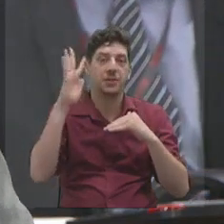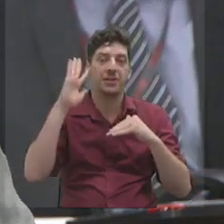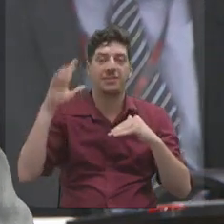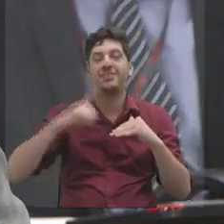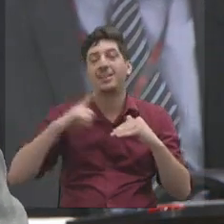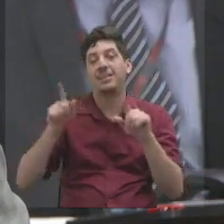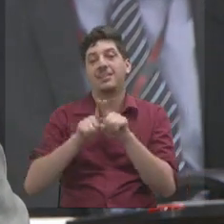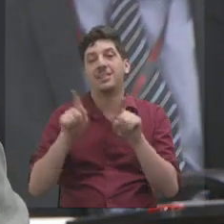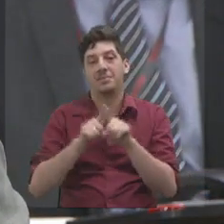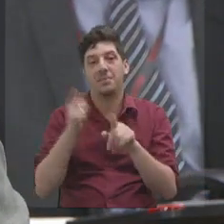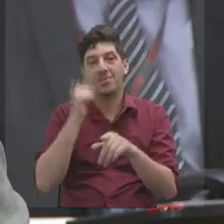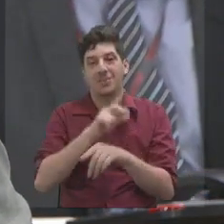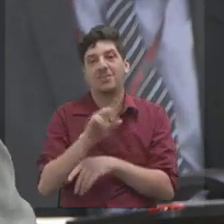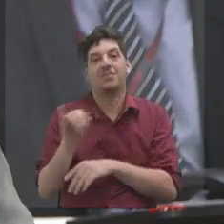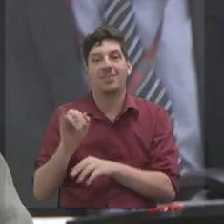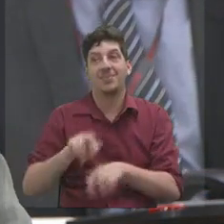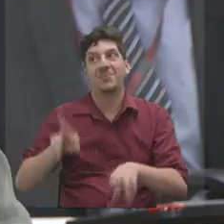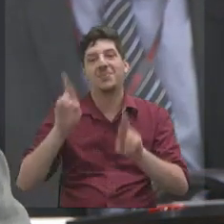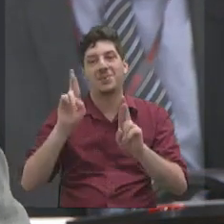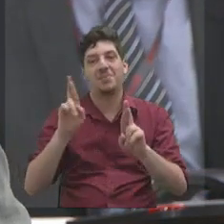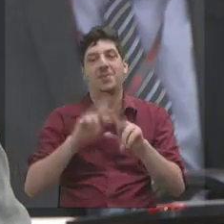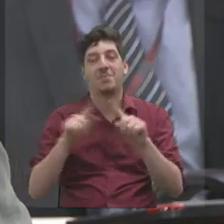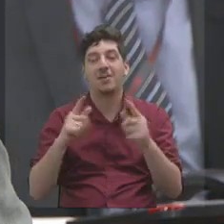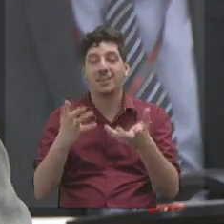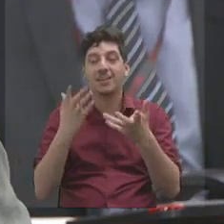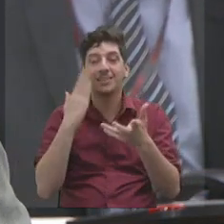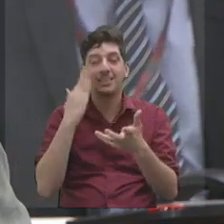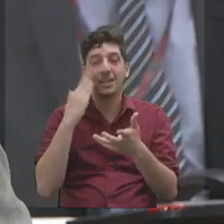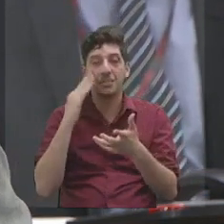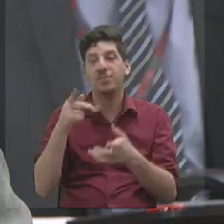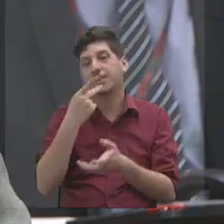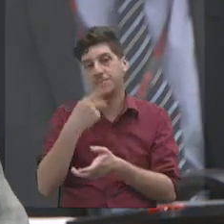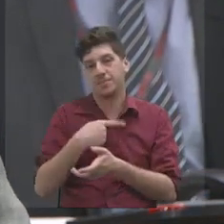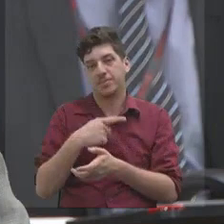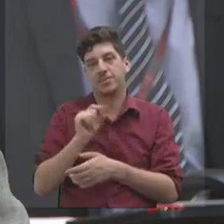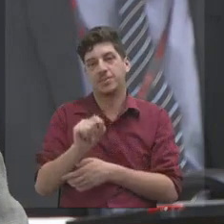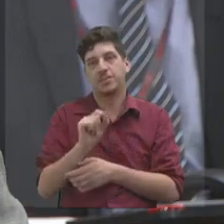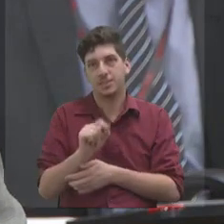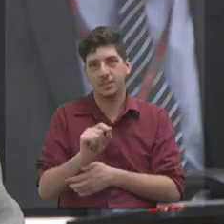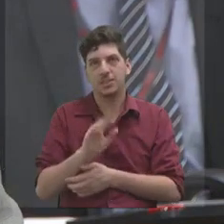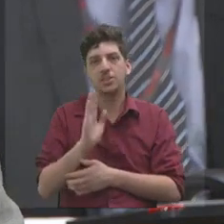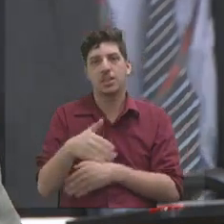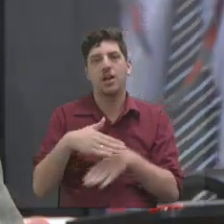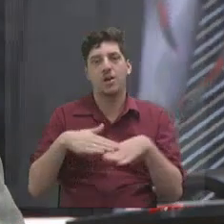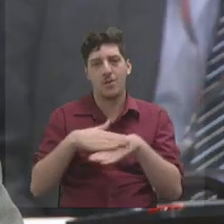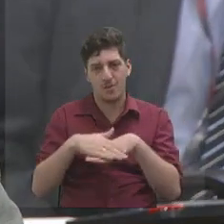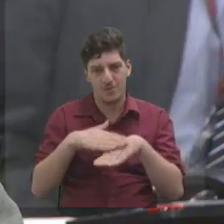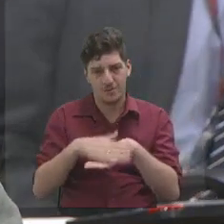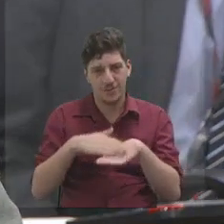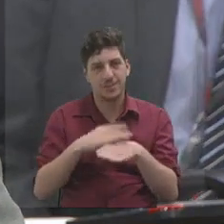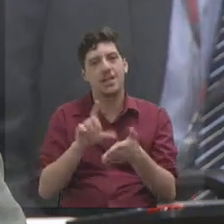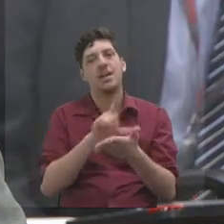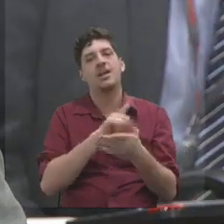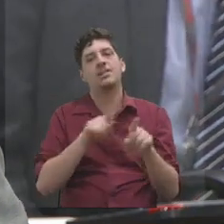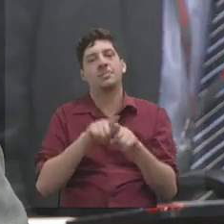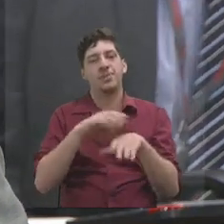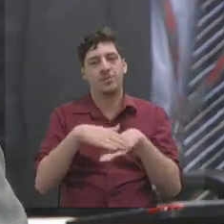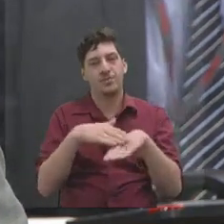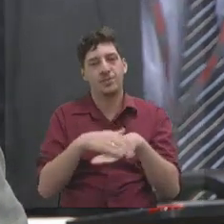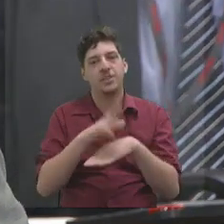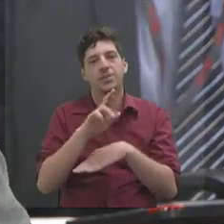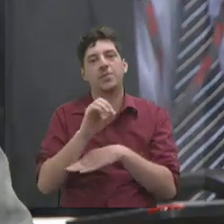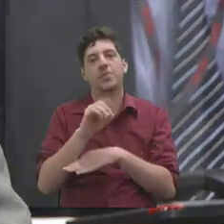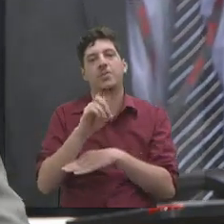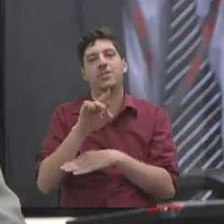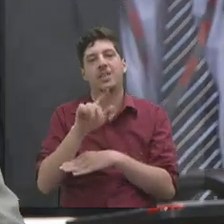também de estar realizando mas eu gostaria de saber né Já falei com o senhor também com o Rodrigo sobre